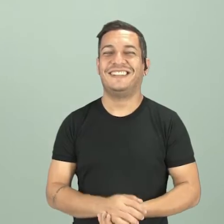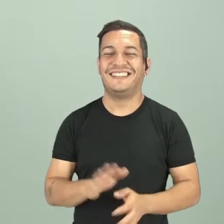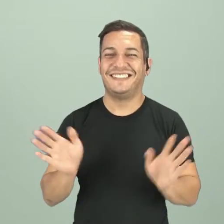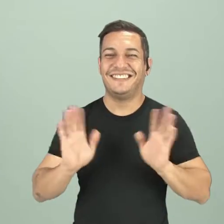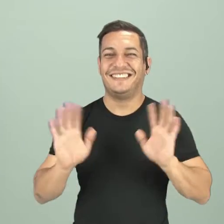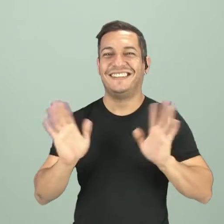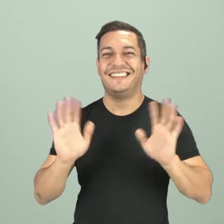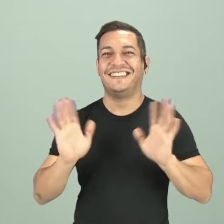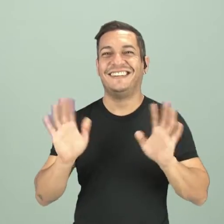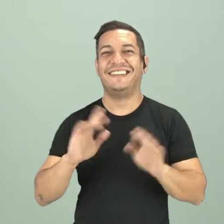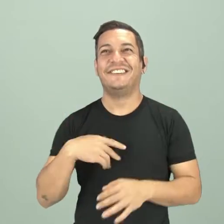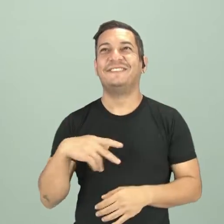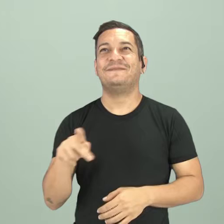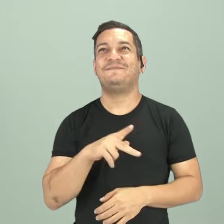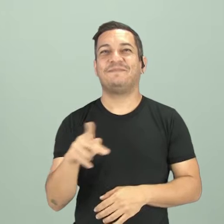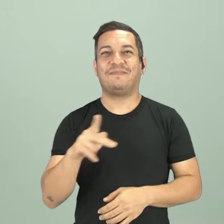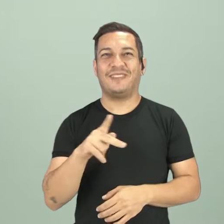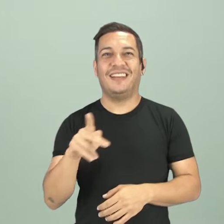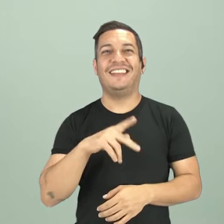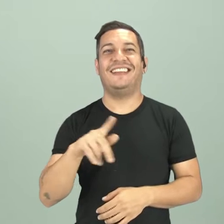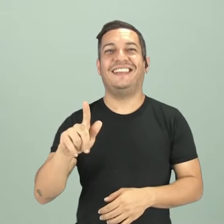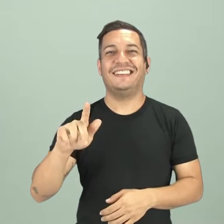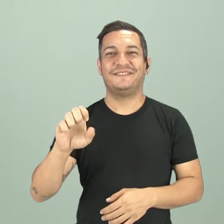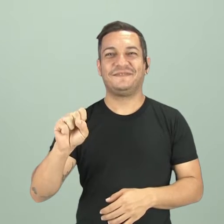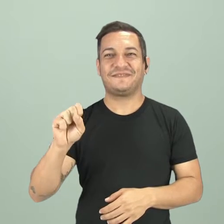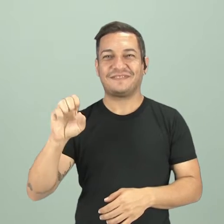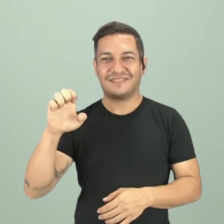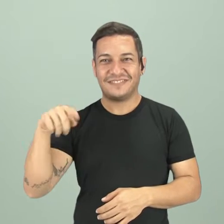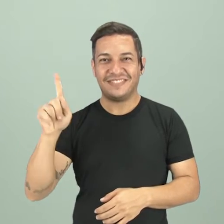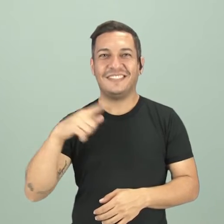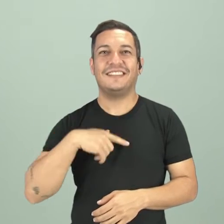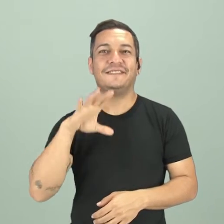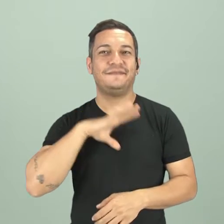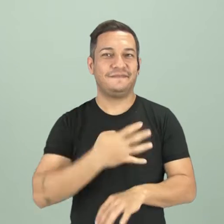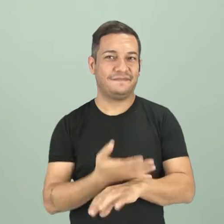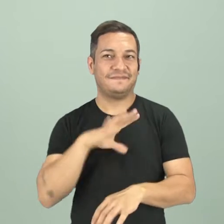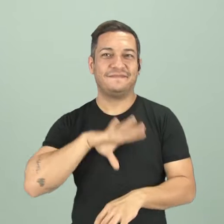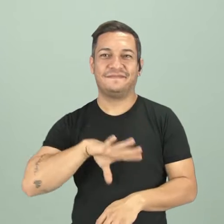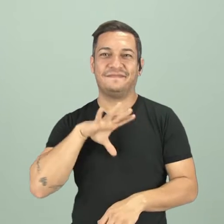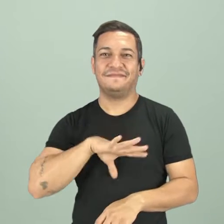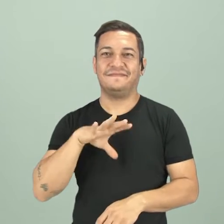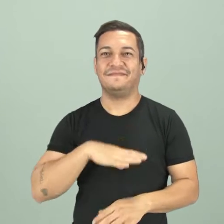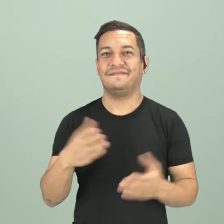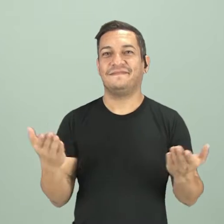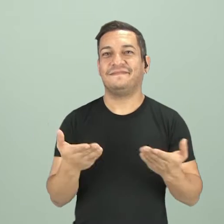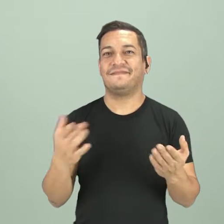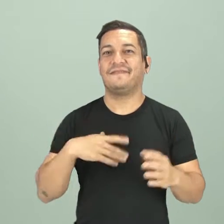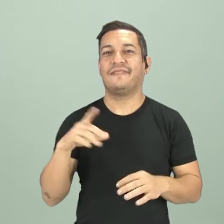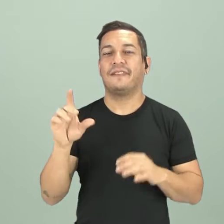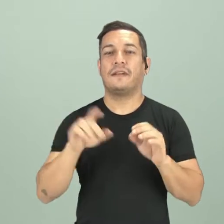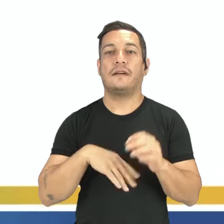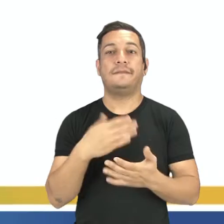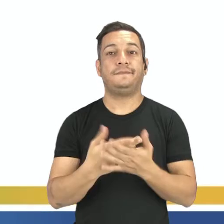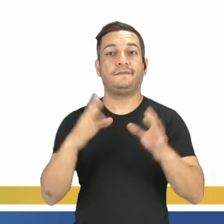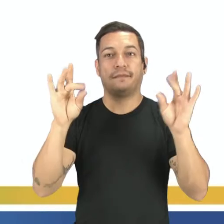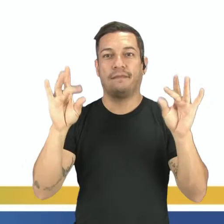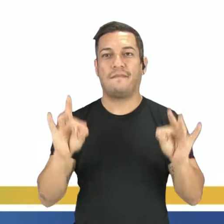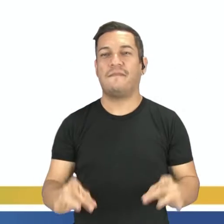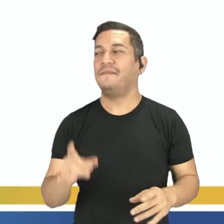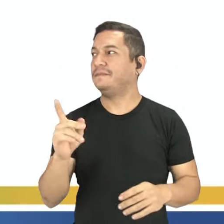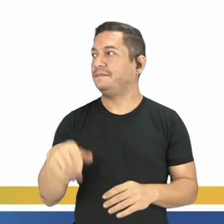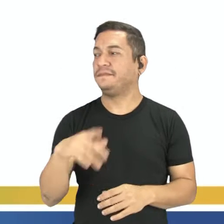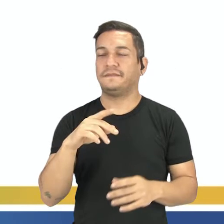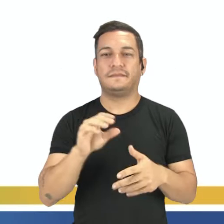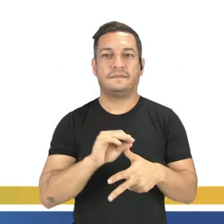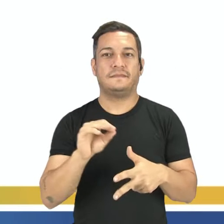Olá pessoal, sou o professor Gessé de Língua Portuguesa e hoje nós vamos ter uma aula mais específica para o tema da redação, tá? Sei que vocês já